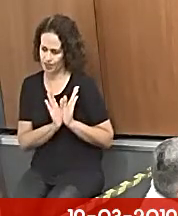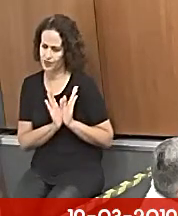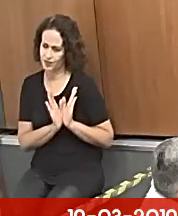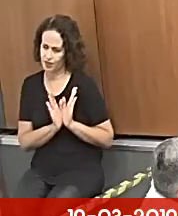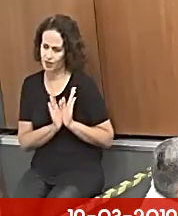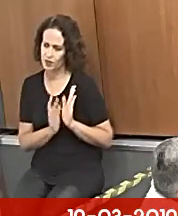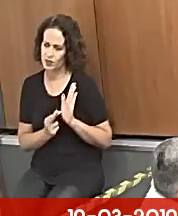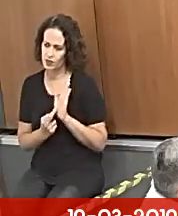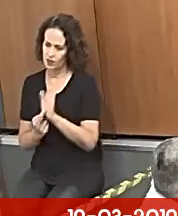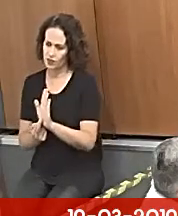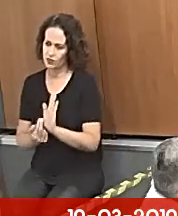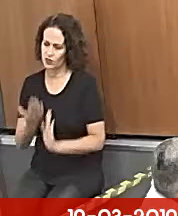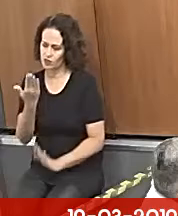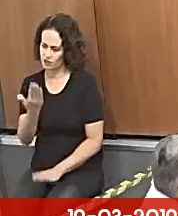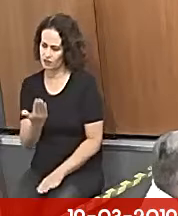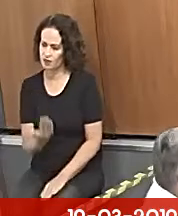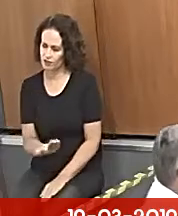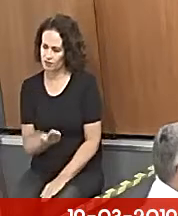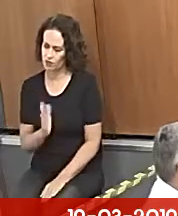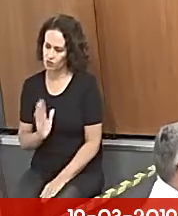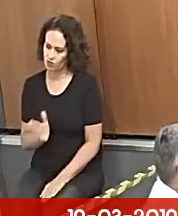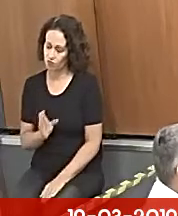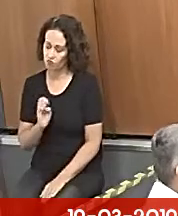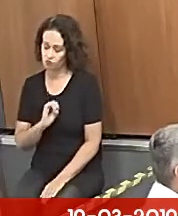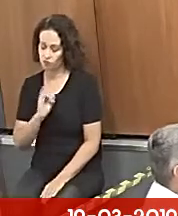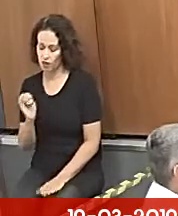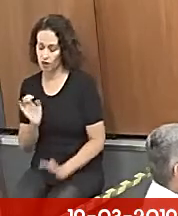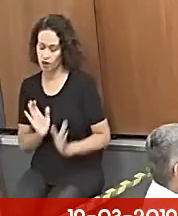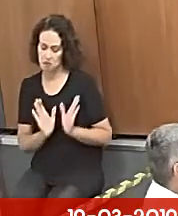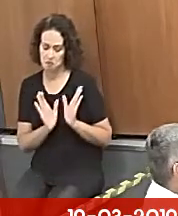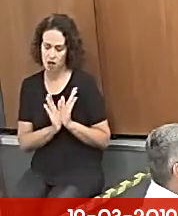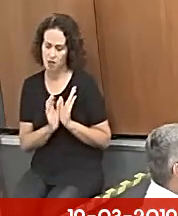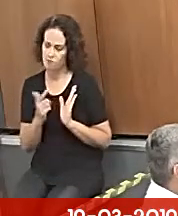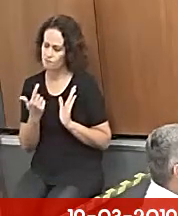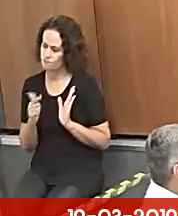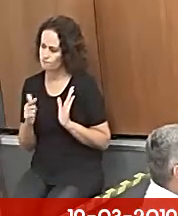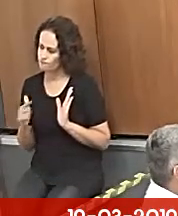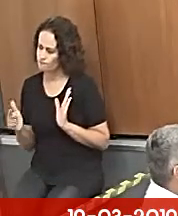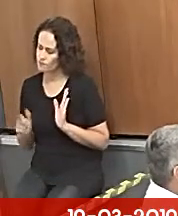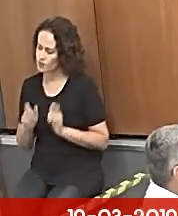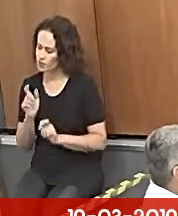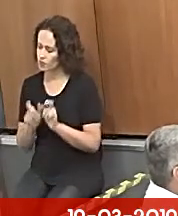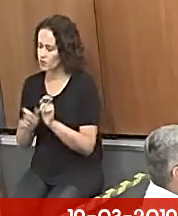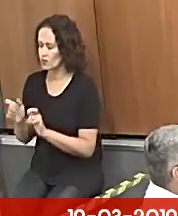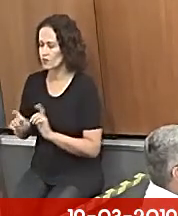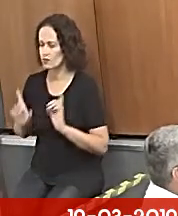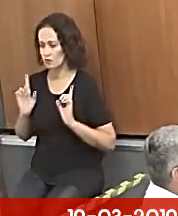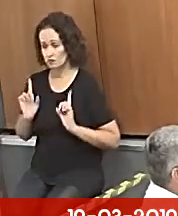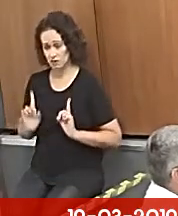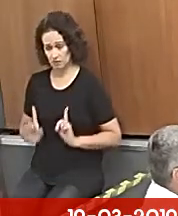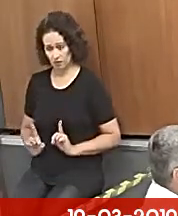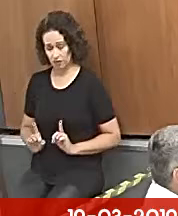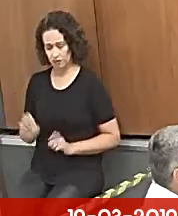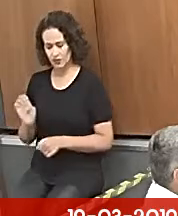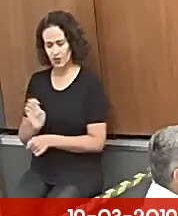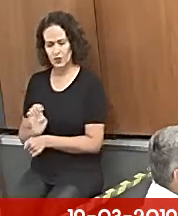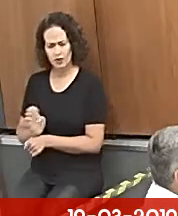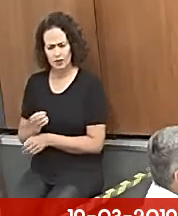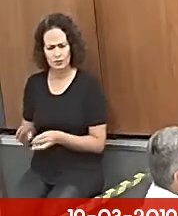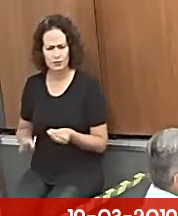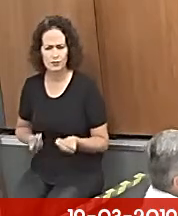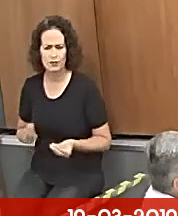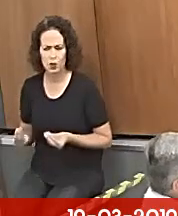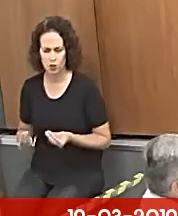representante mapai se não existisse ai das pessoas com deficiência no nosso estado então é uma